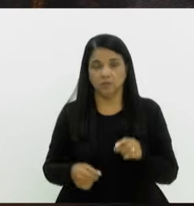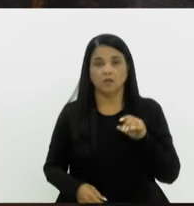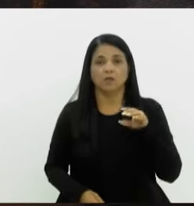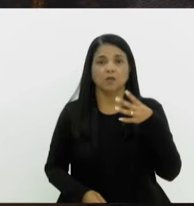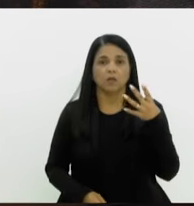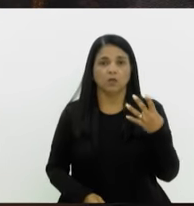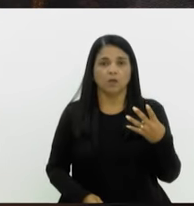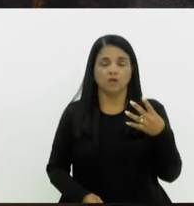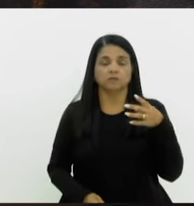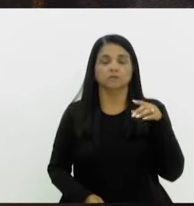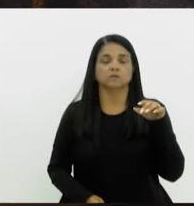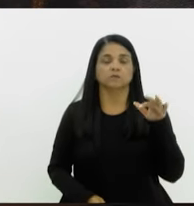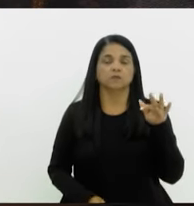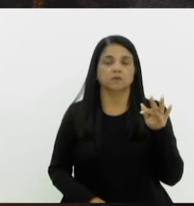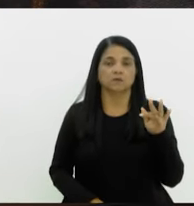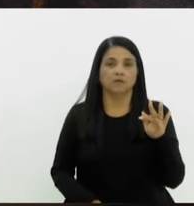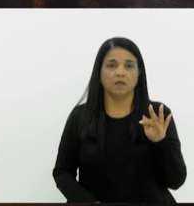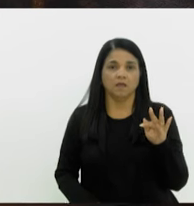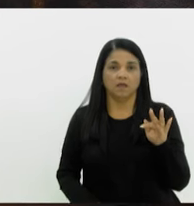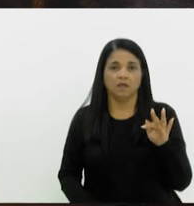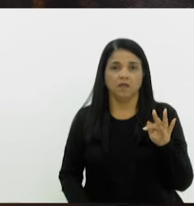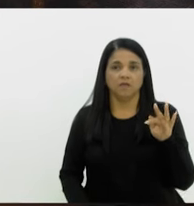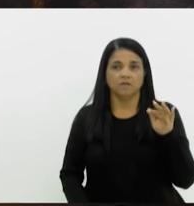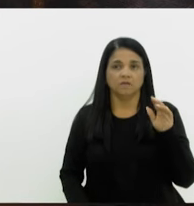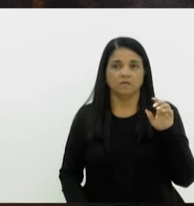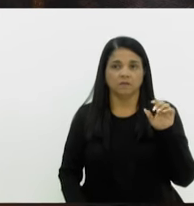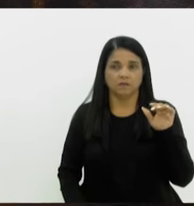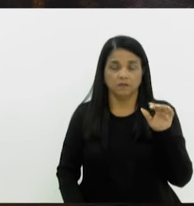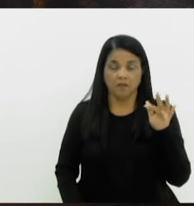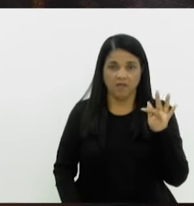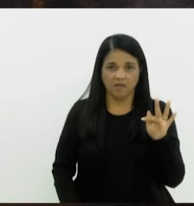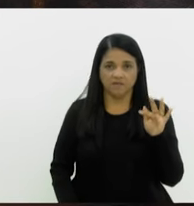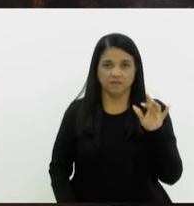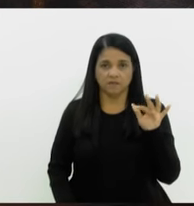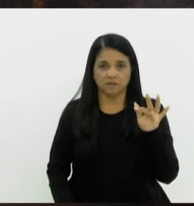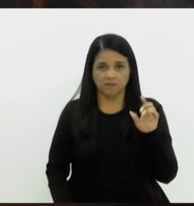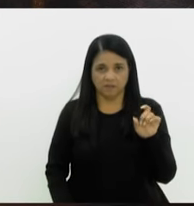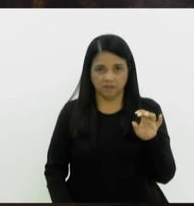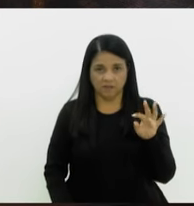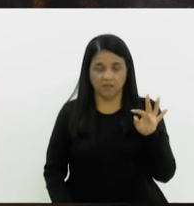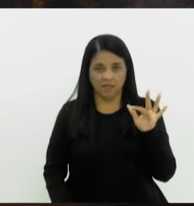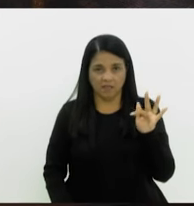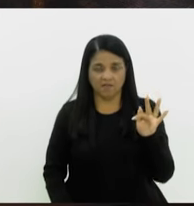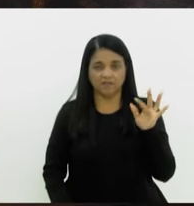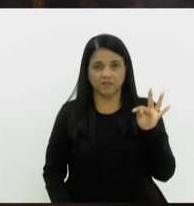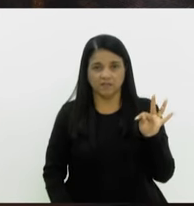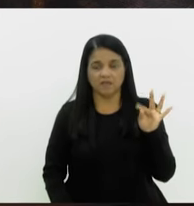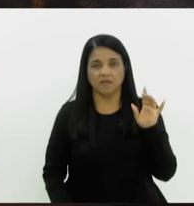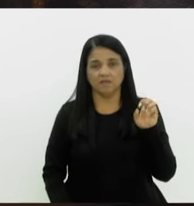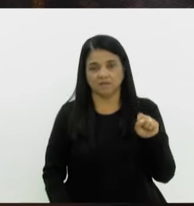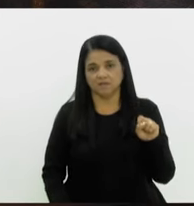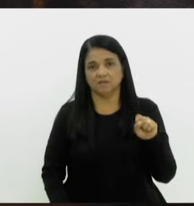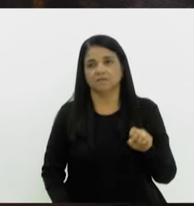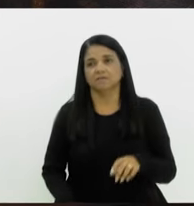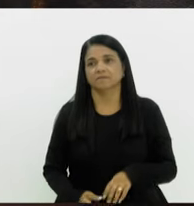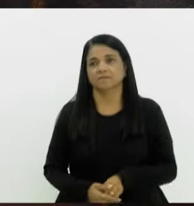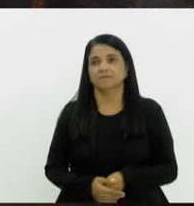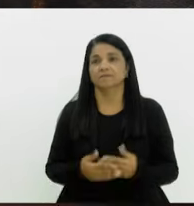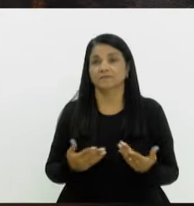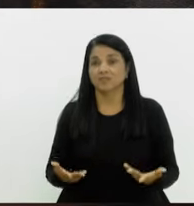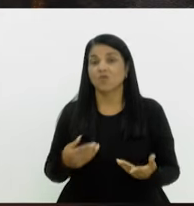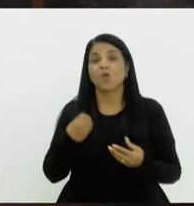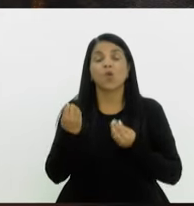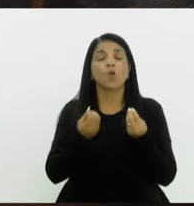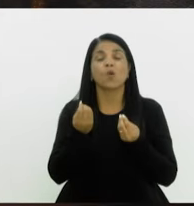no STF como é que a gente pode pensar em discutir ou falar de democracia se a gente não consegue se